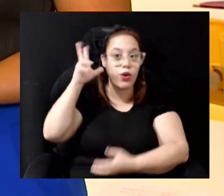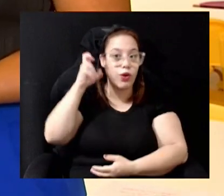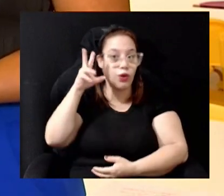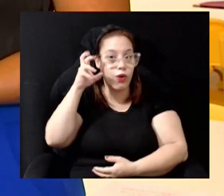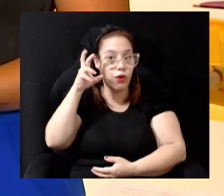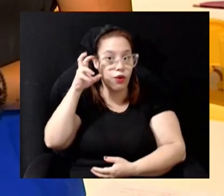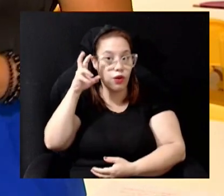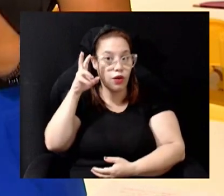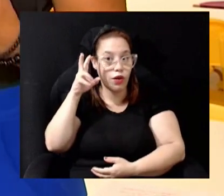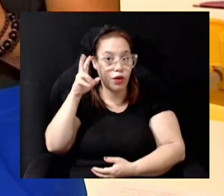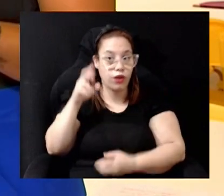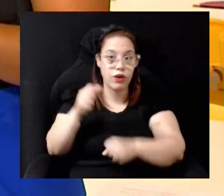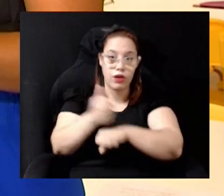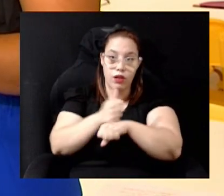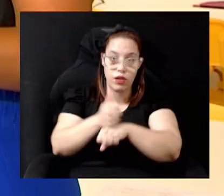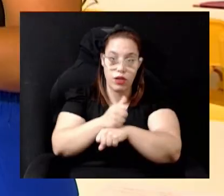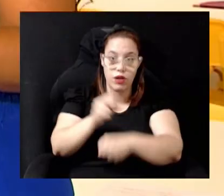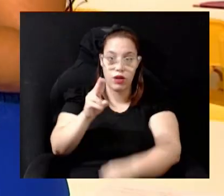a profissão